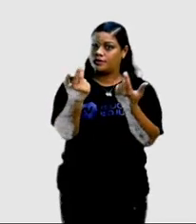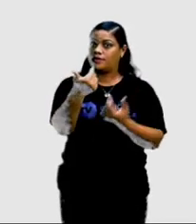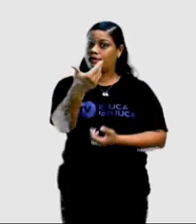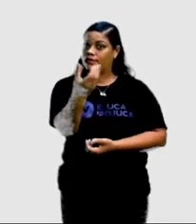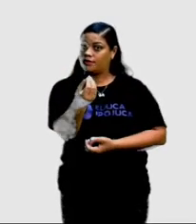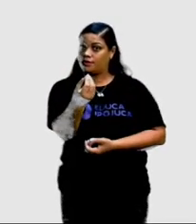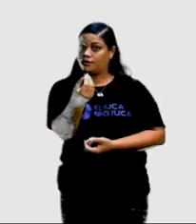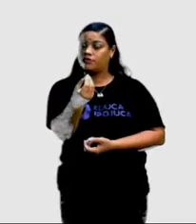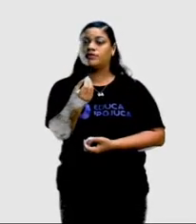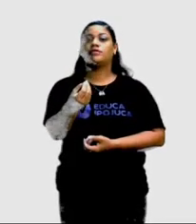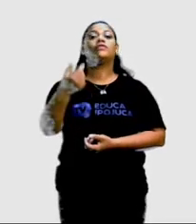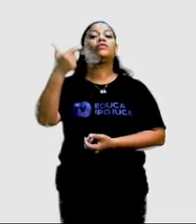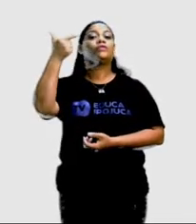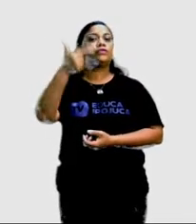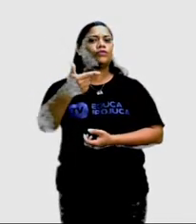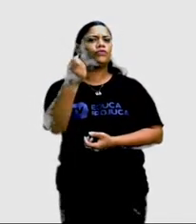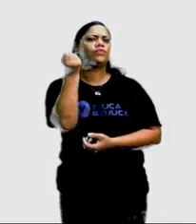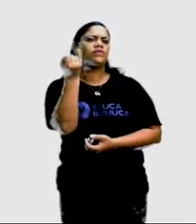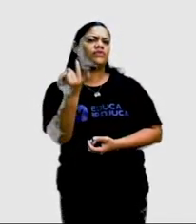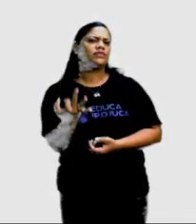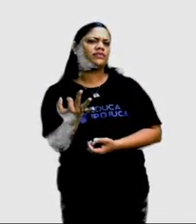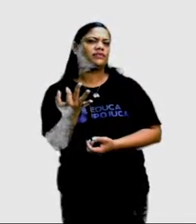10, duas vai valer quanto?